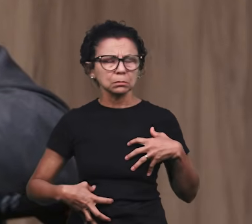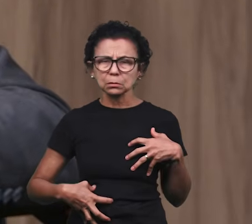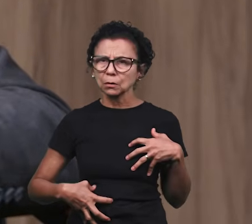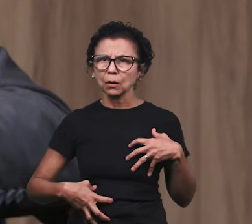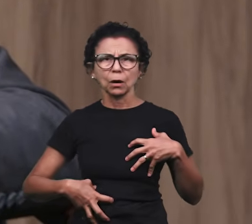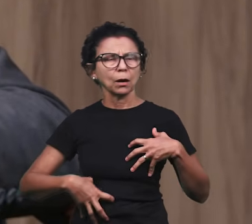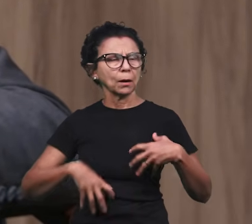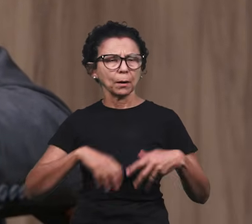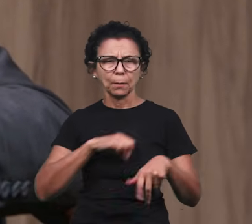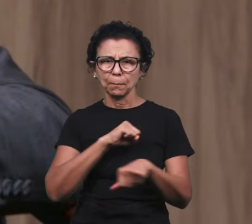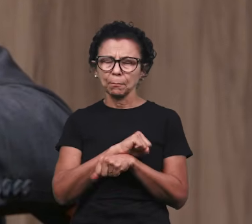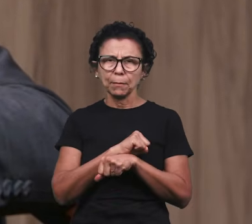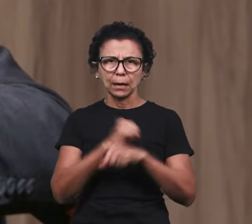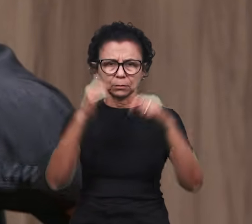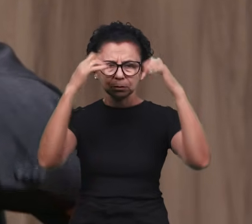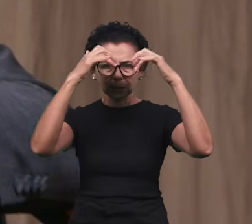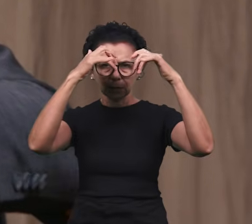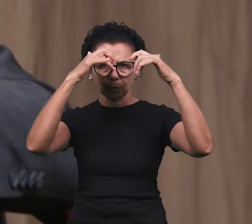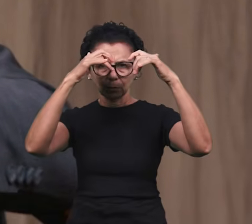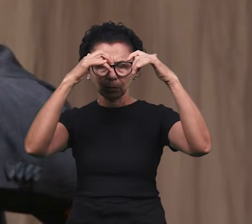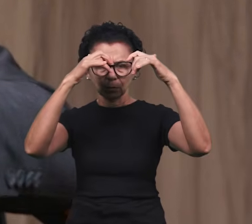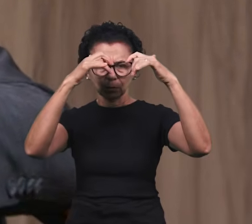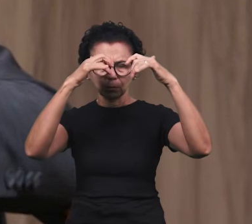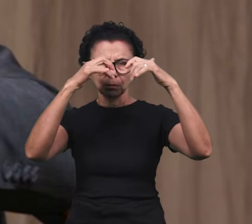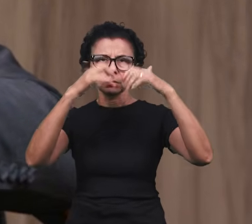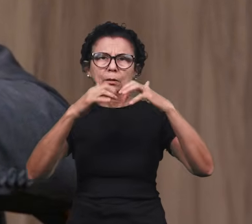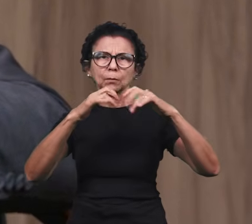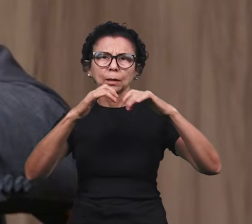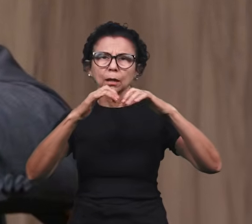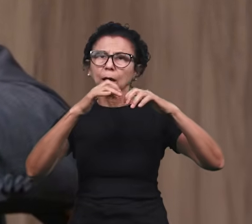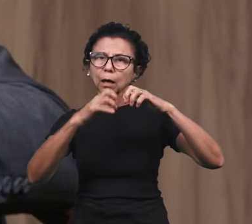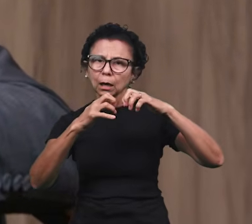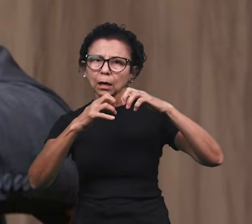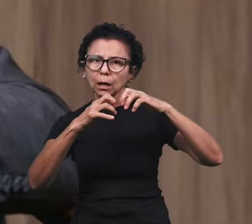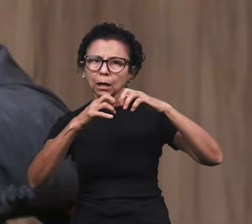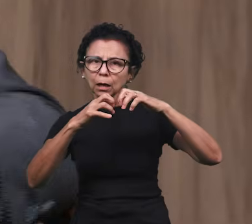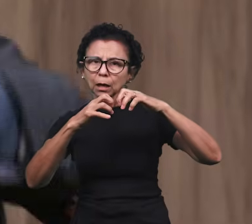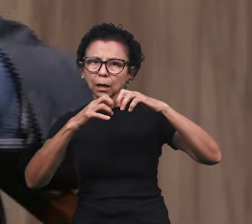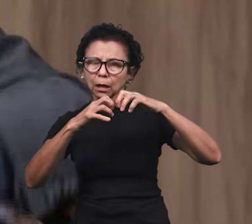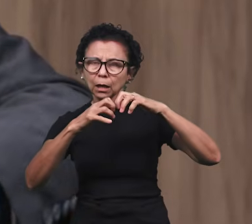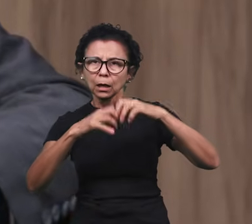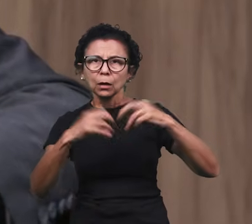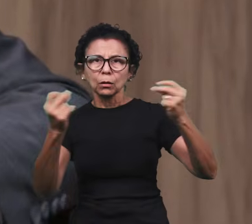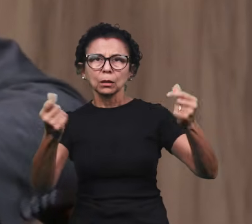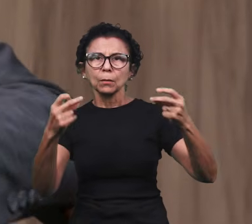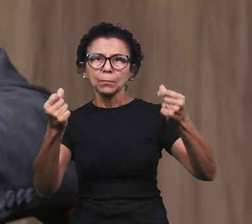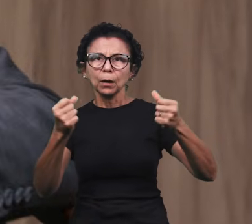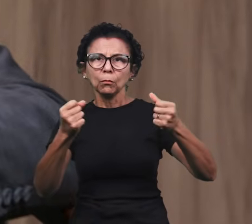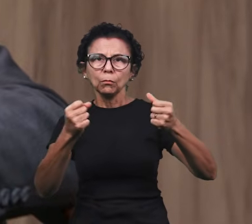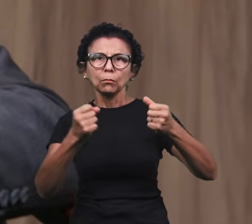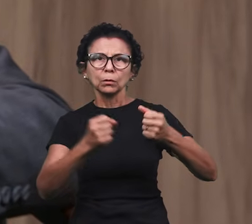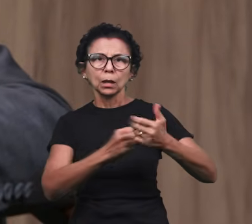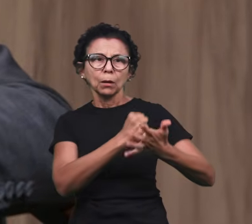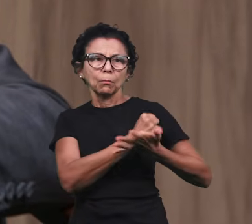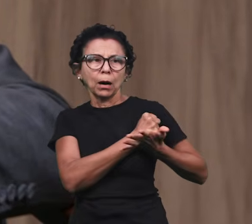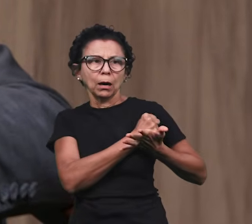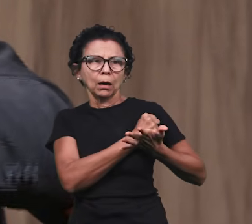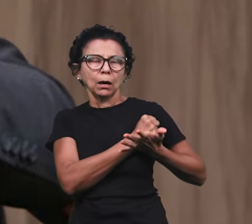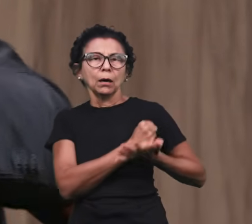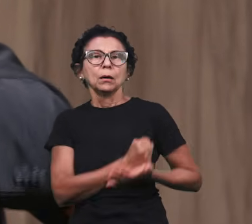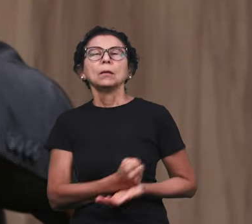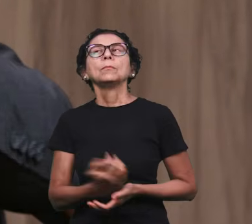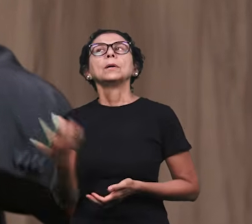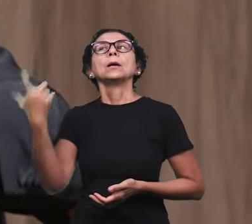isso é um milagre do Senhor. É um milagre porque ele ficou um tempo extenso parado e ele conseguiu reverter, né?